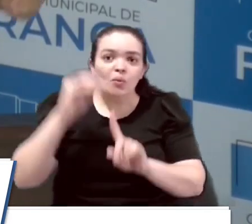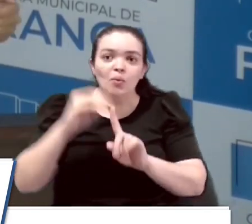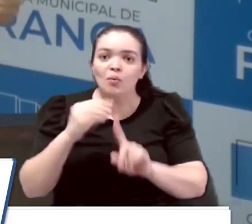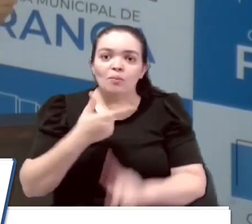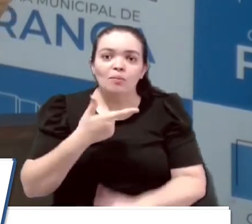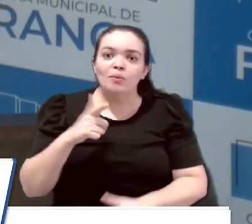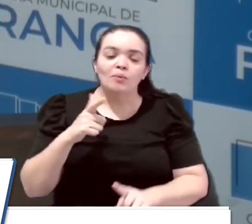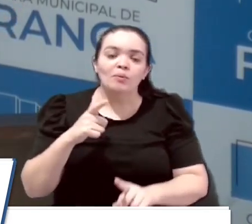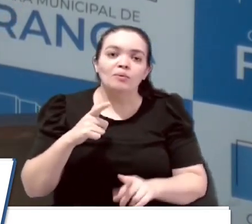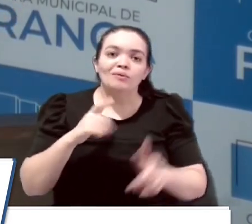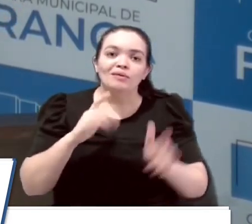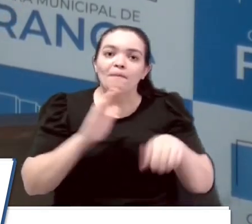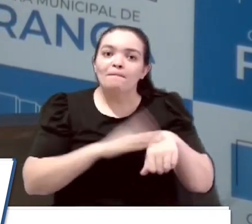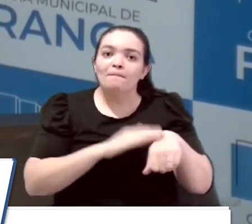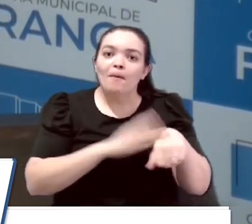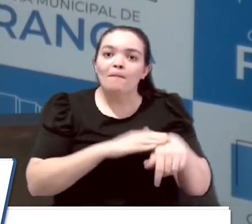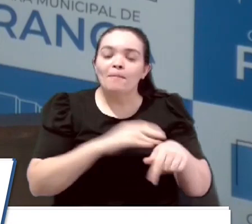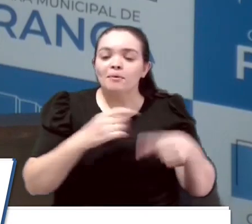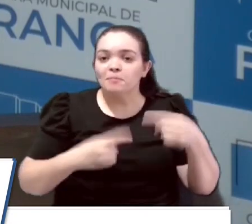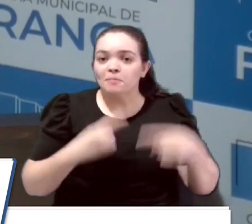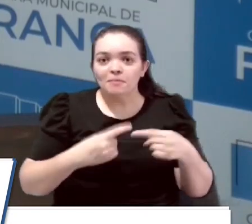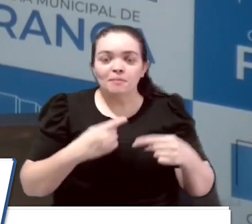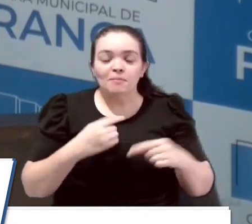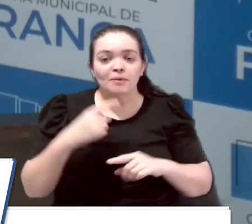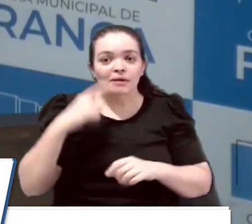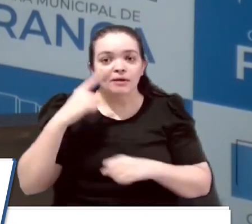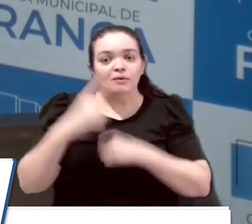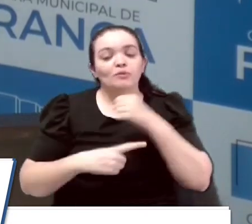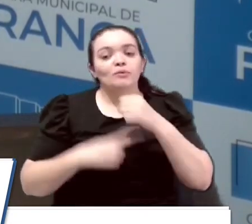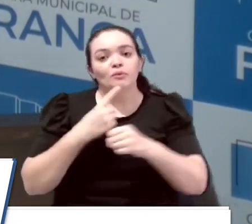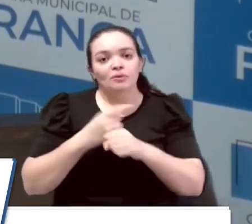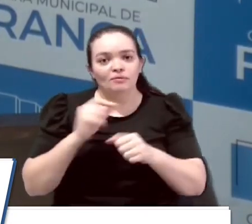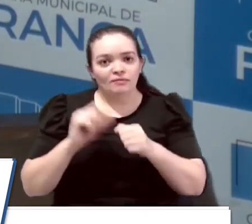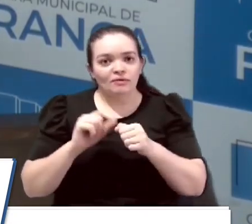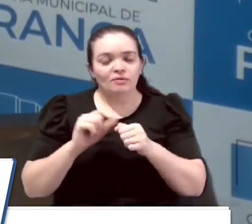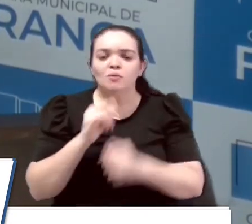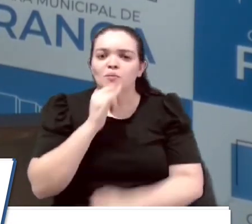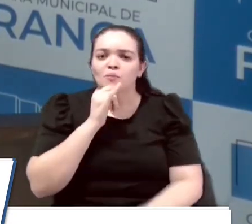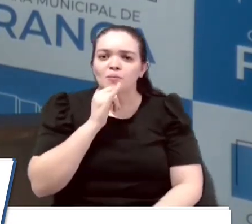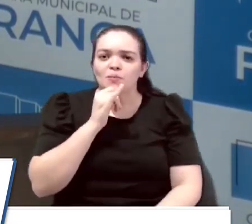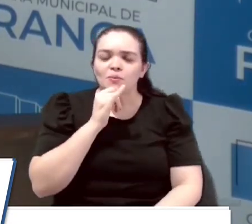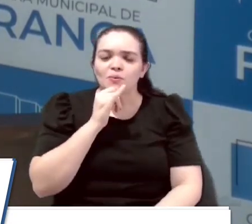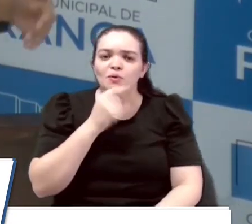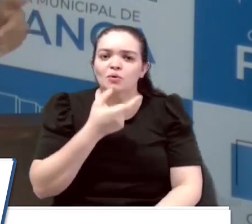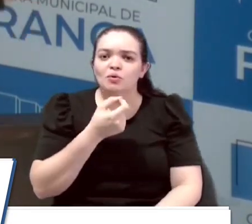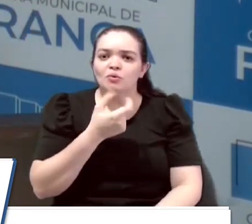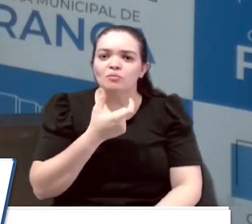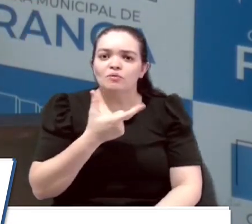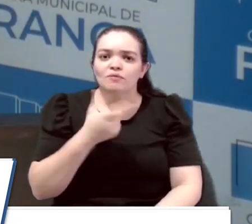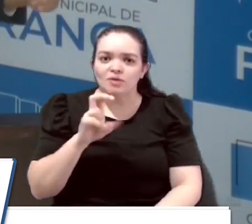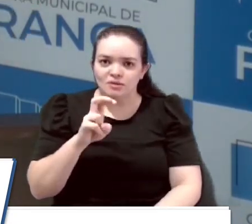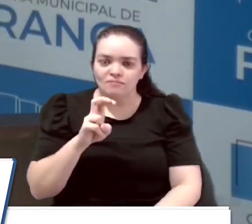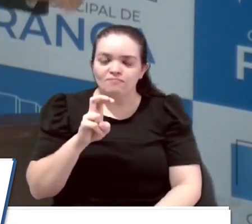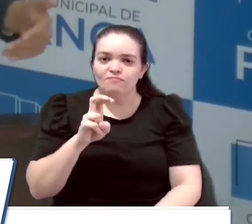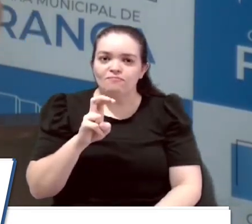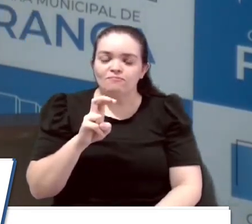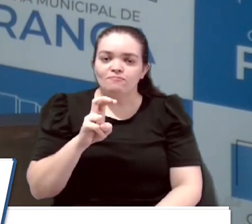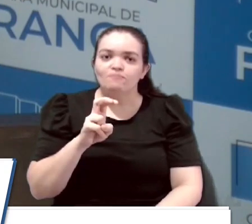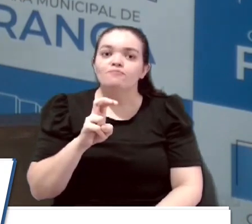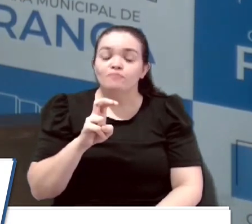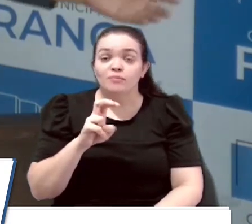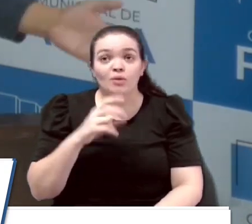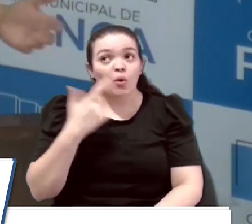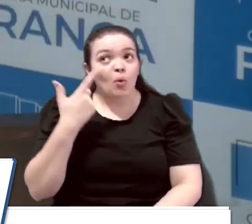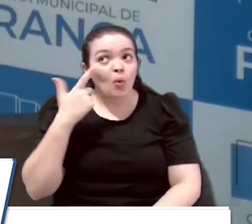processo político, porque todo ano tem que ser feito. Vamos supor que em 2025 seja outro